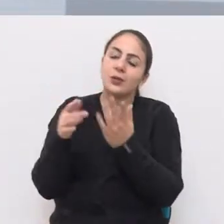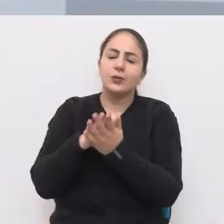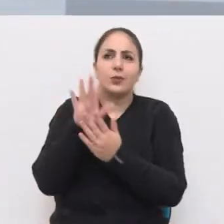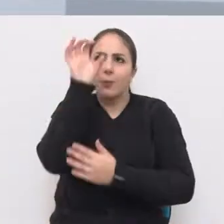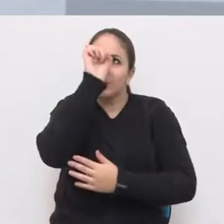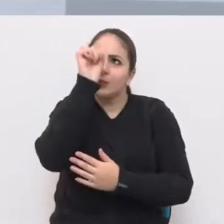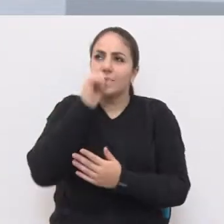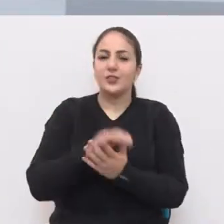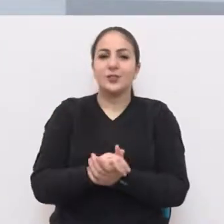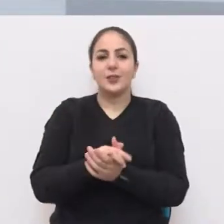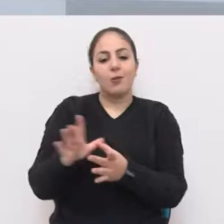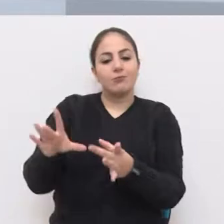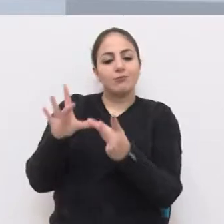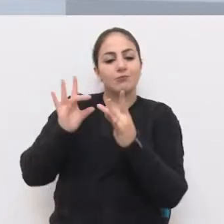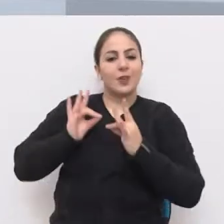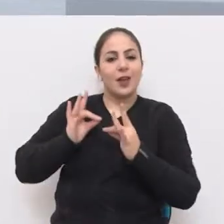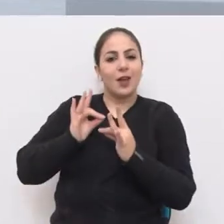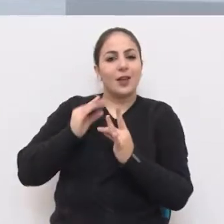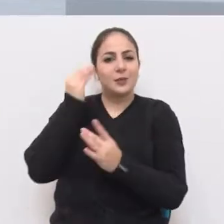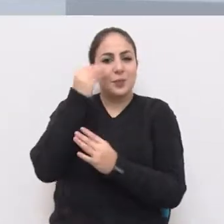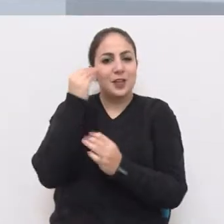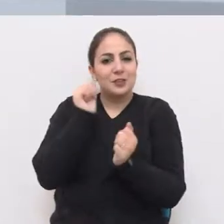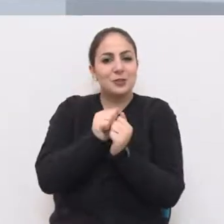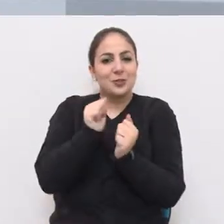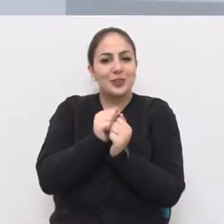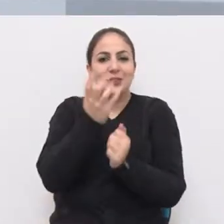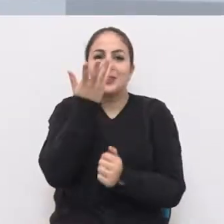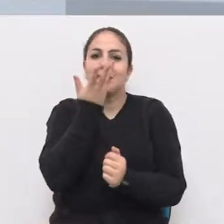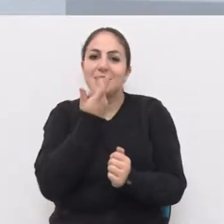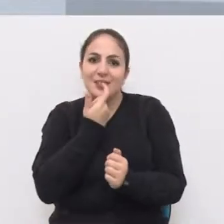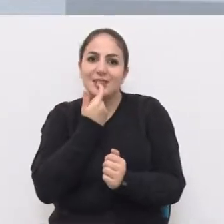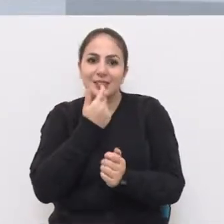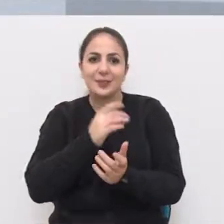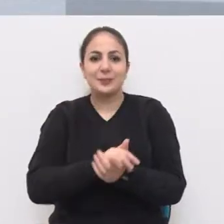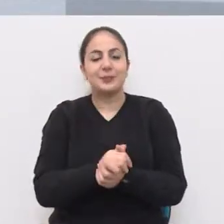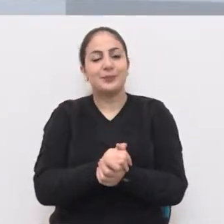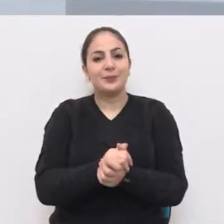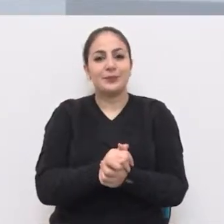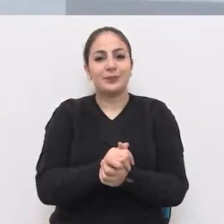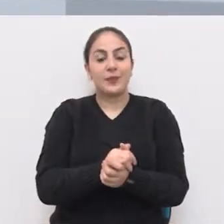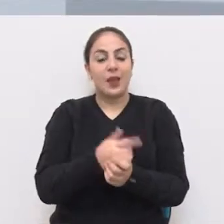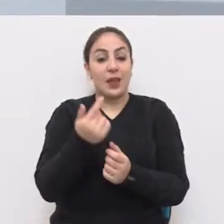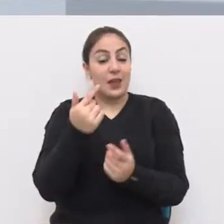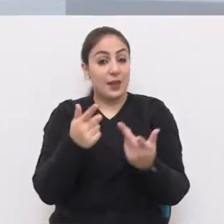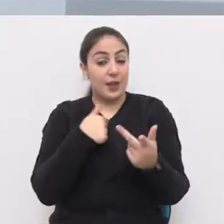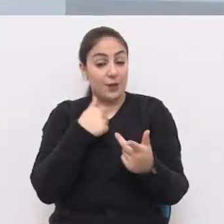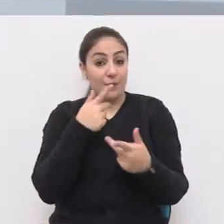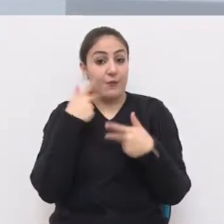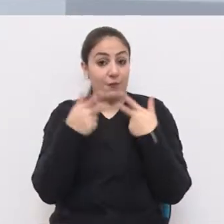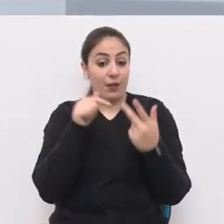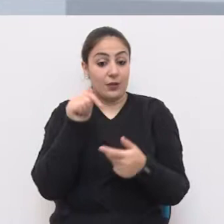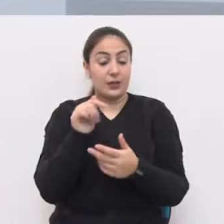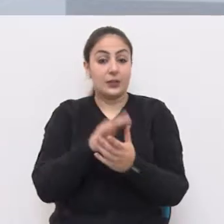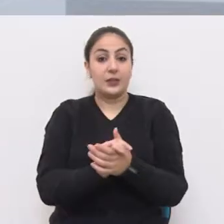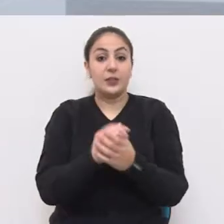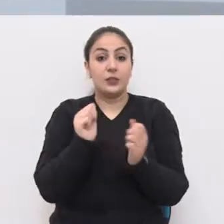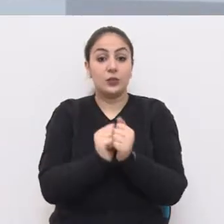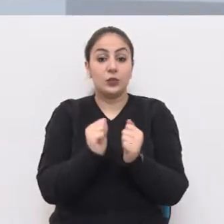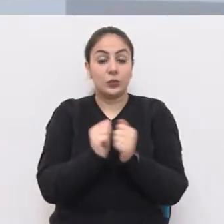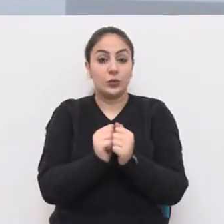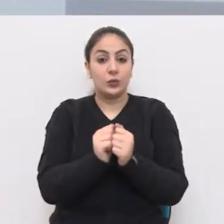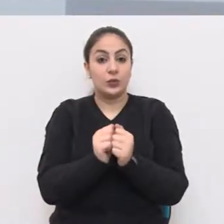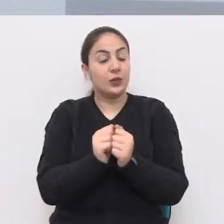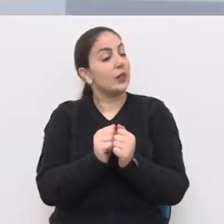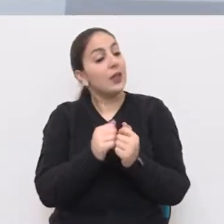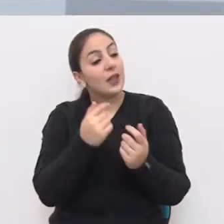Então tu imagina tu levar essa experiência para as crianças, né, Cláudia? E eu cito aqui, ó, alguns exemplos da casa